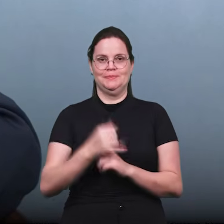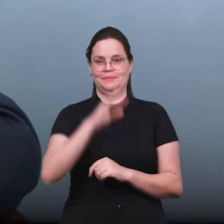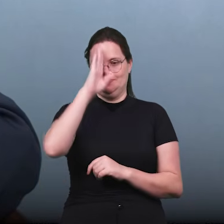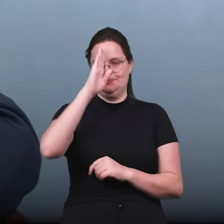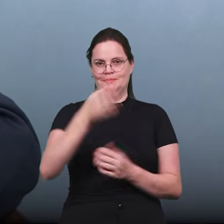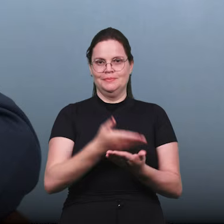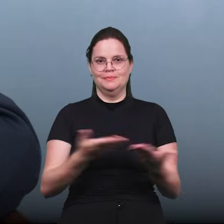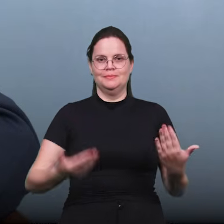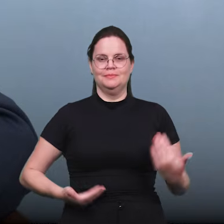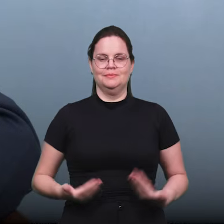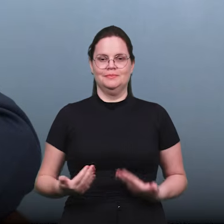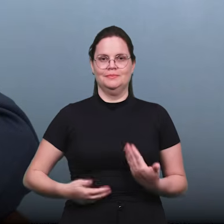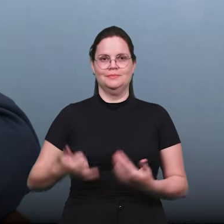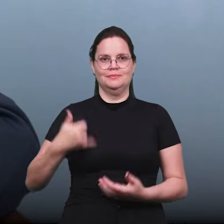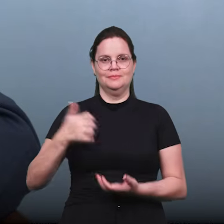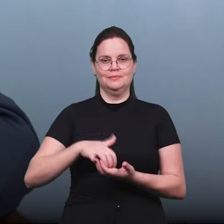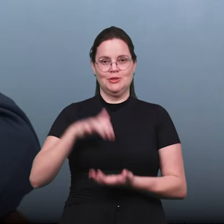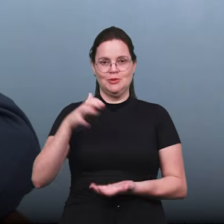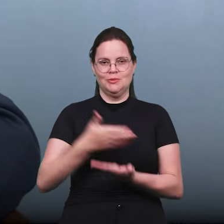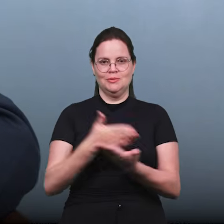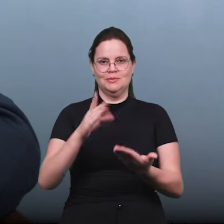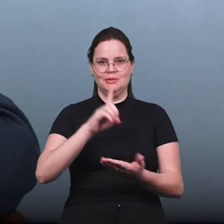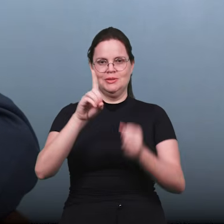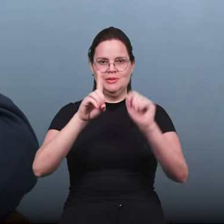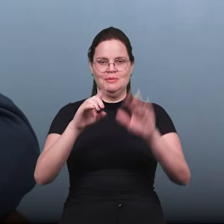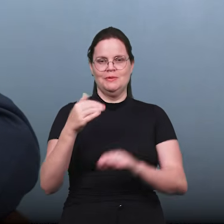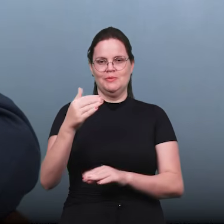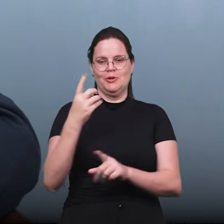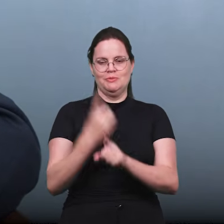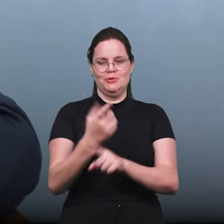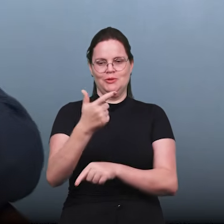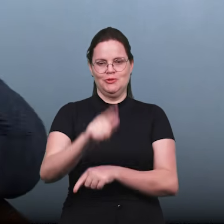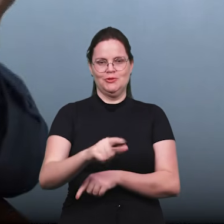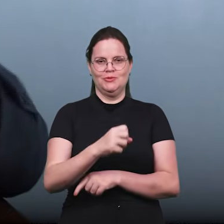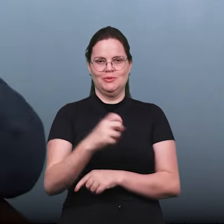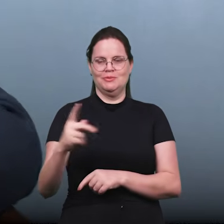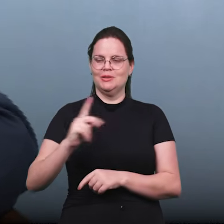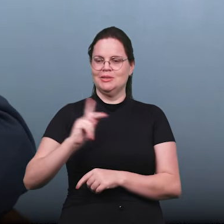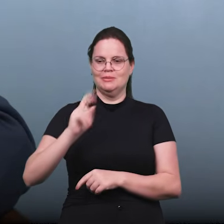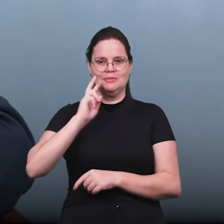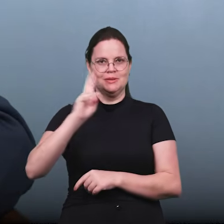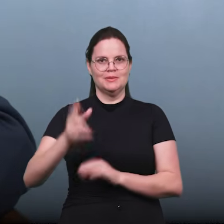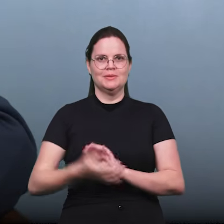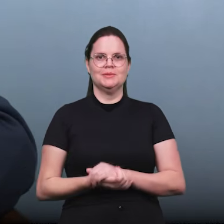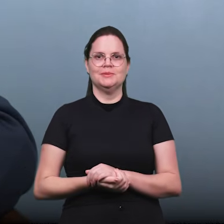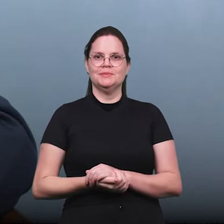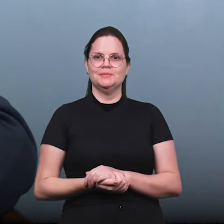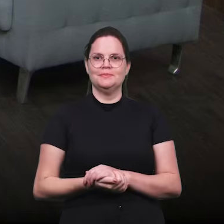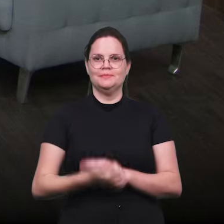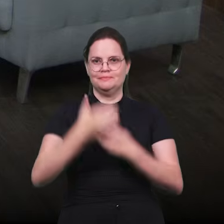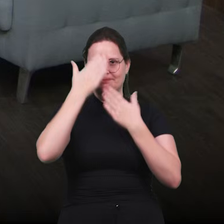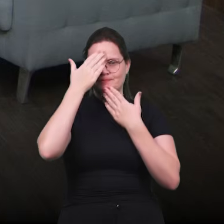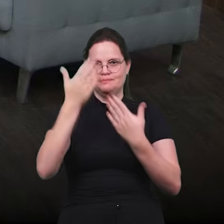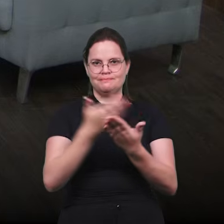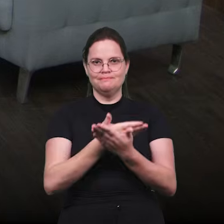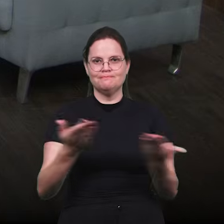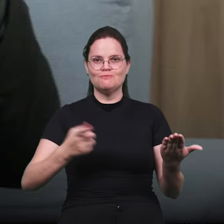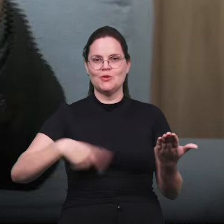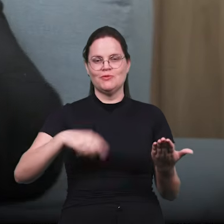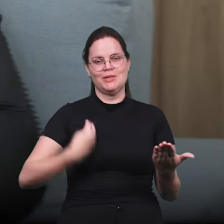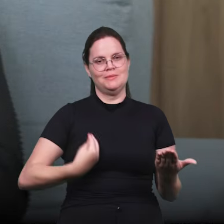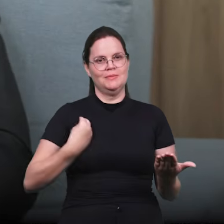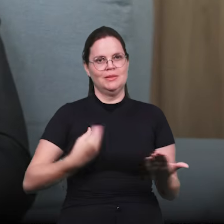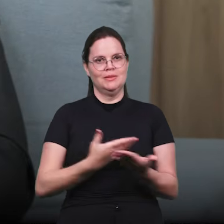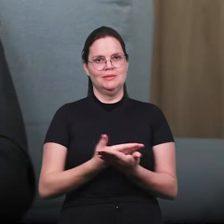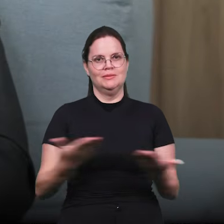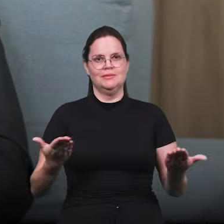fantástico, principalmente dos nossos irmãos idosos. Que o Senhor abençoe. Até o próximo episódio aí. Pai do Senhor. Isso aí. Então nós agradecemos